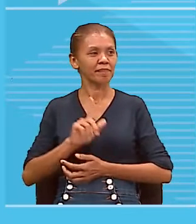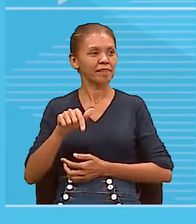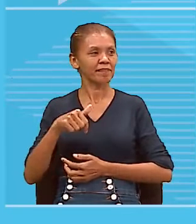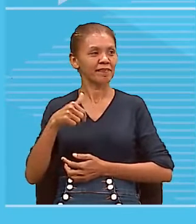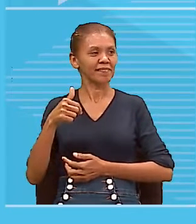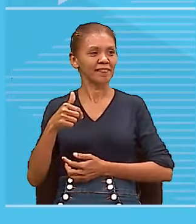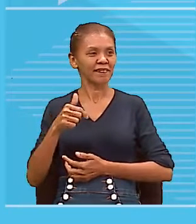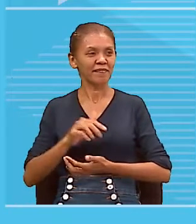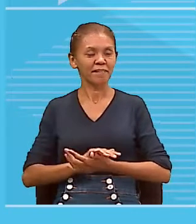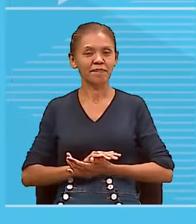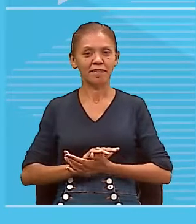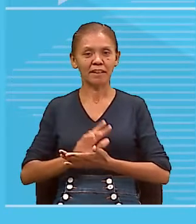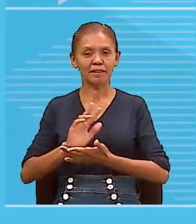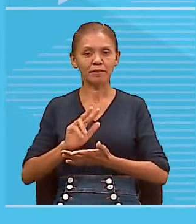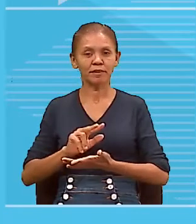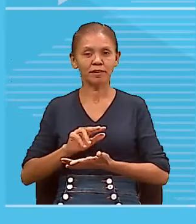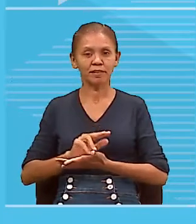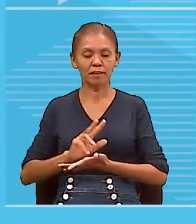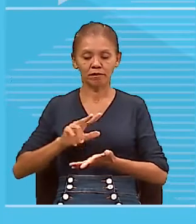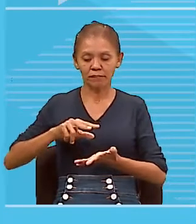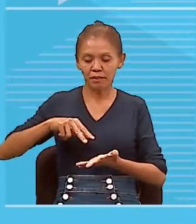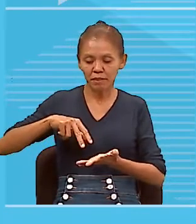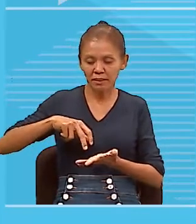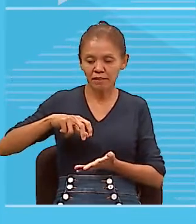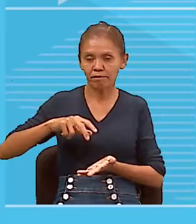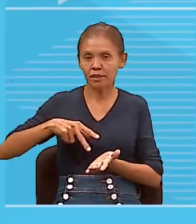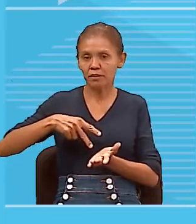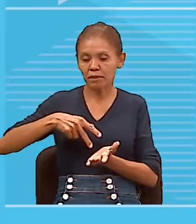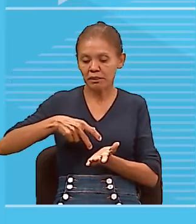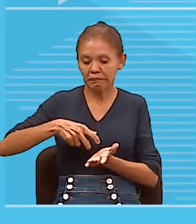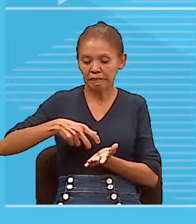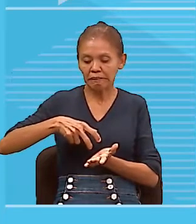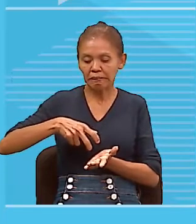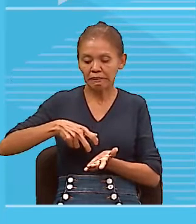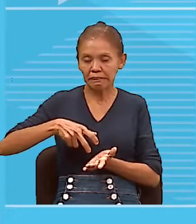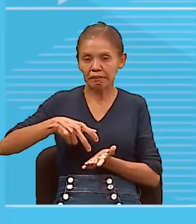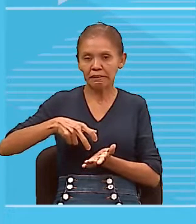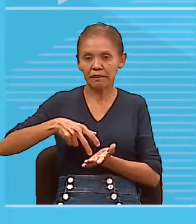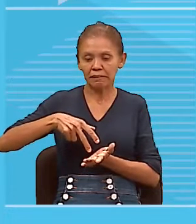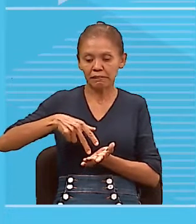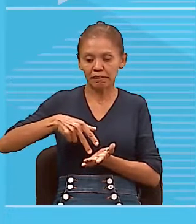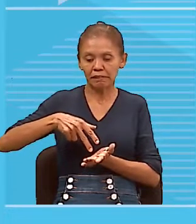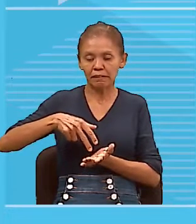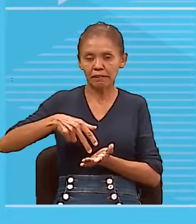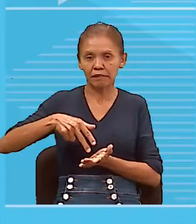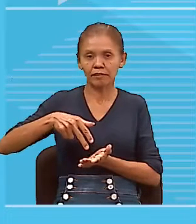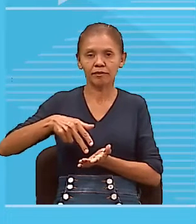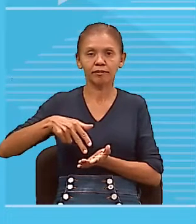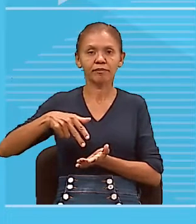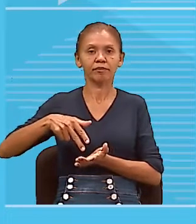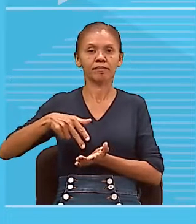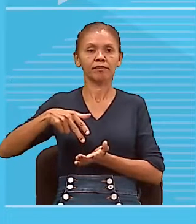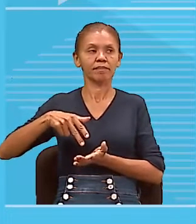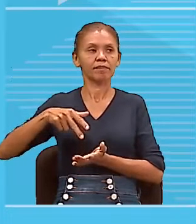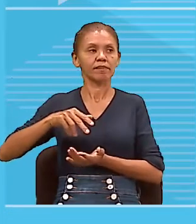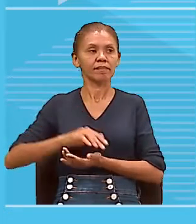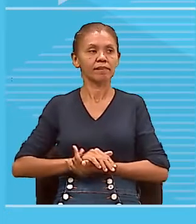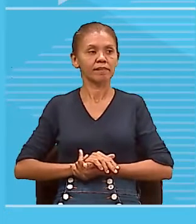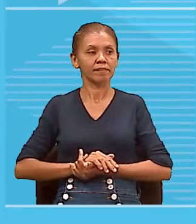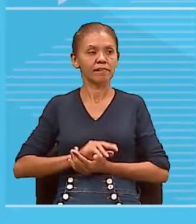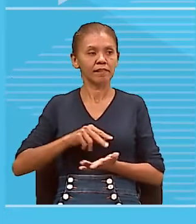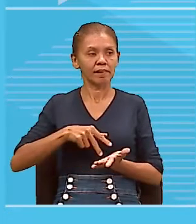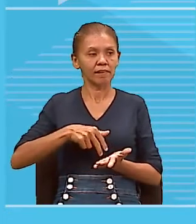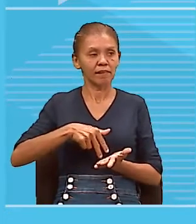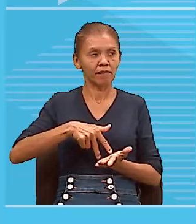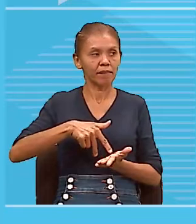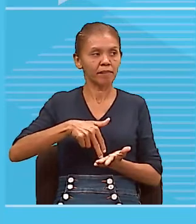ele vai ele vai ficando né mas em pezinho conquistando aí o bifedalismo né